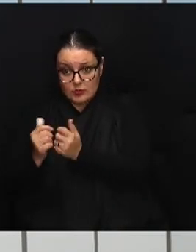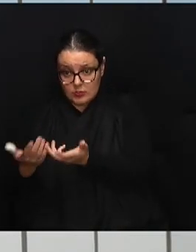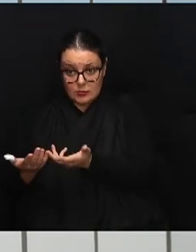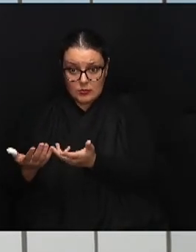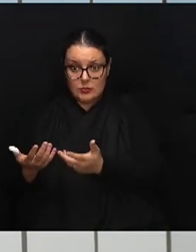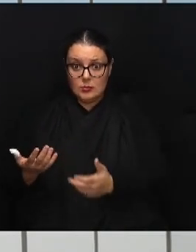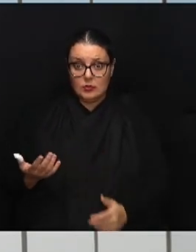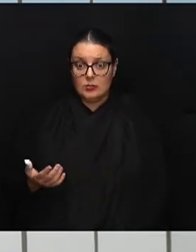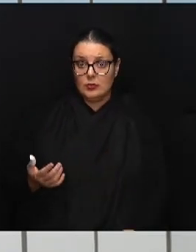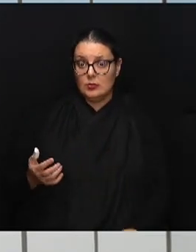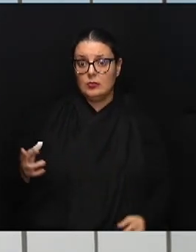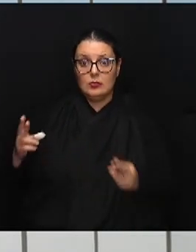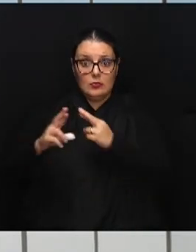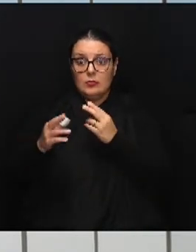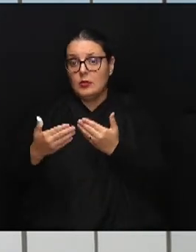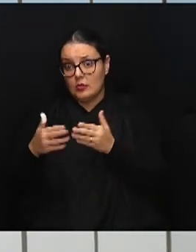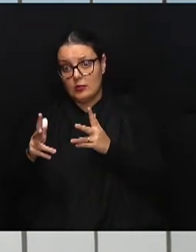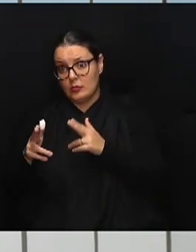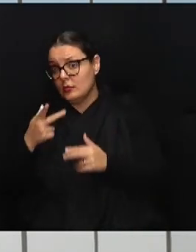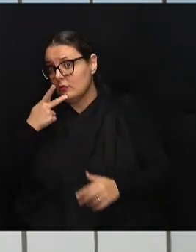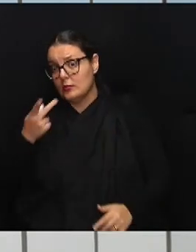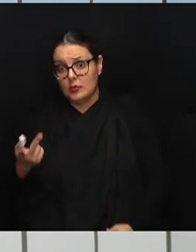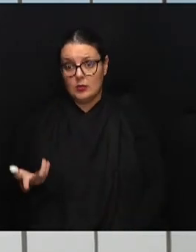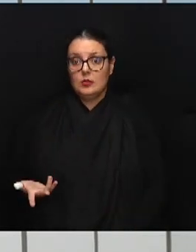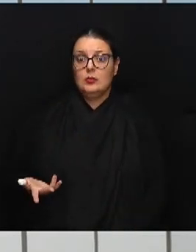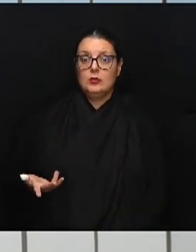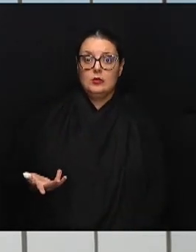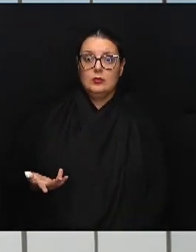uma relação aberta, como a gente falou, né,